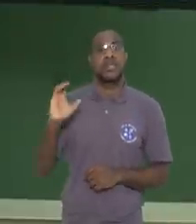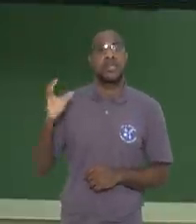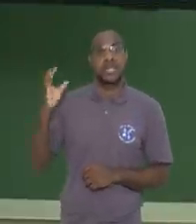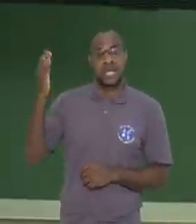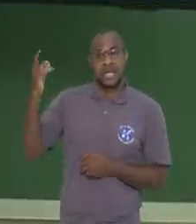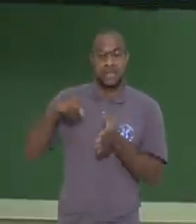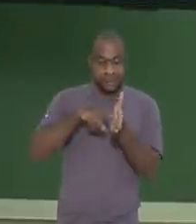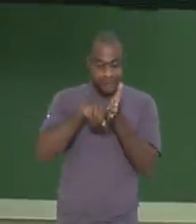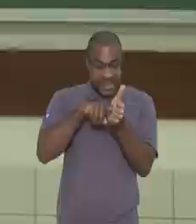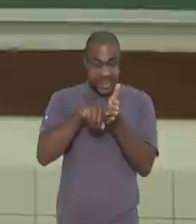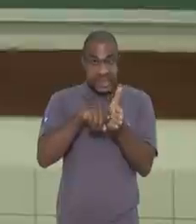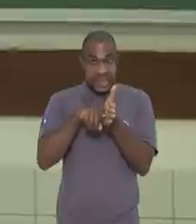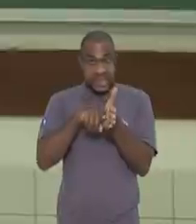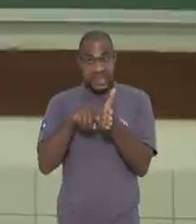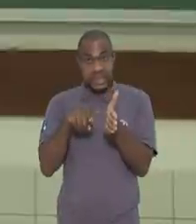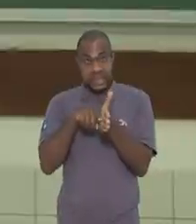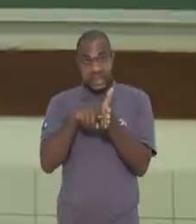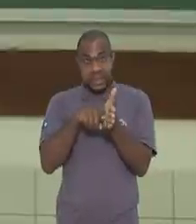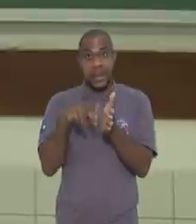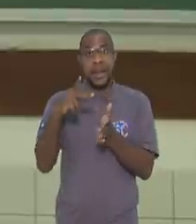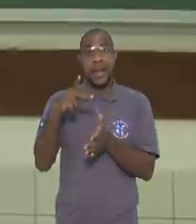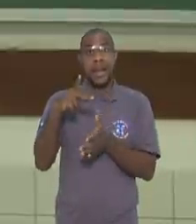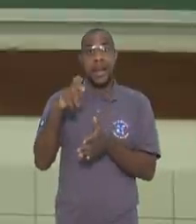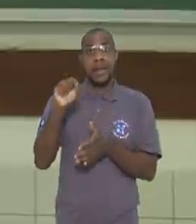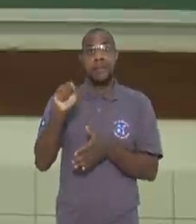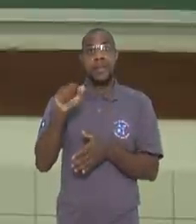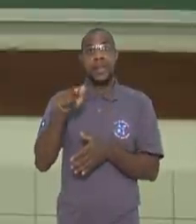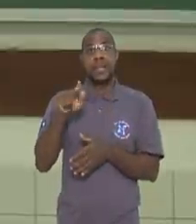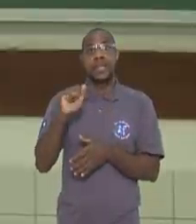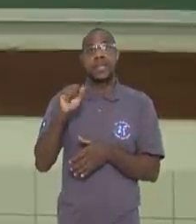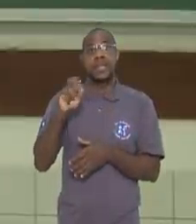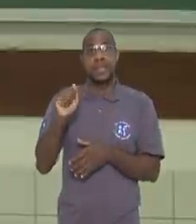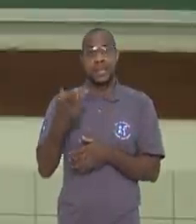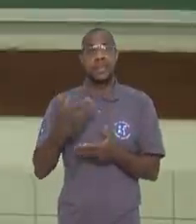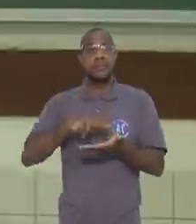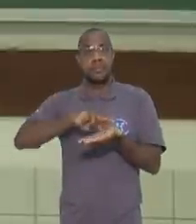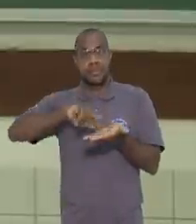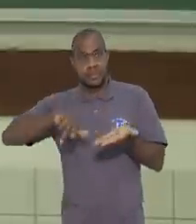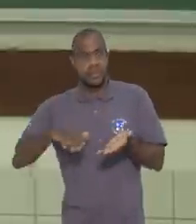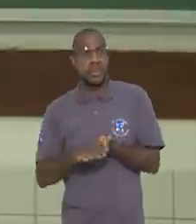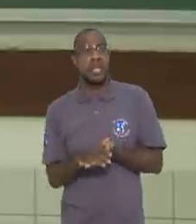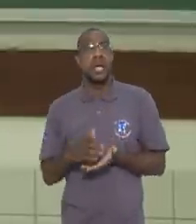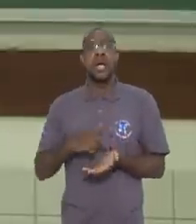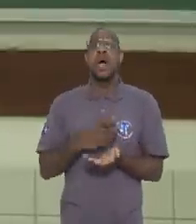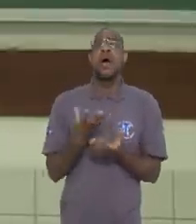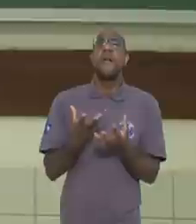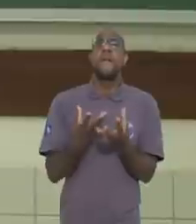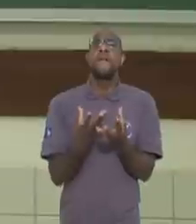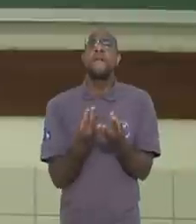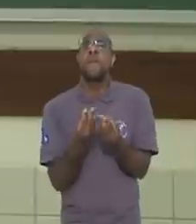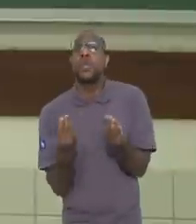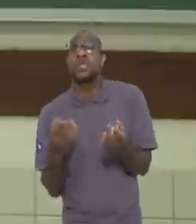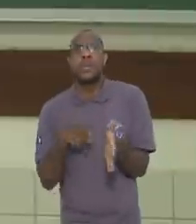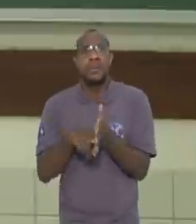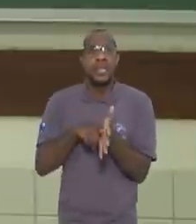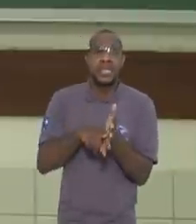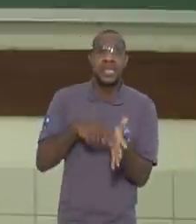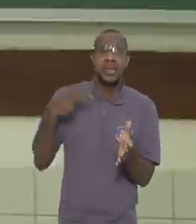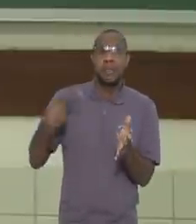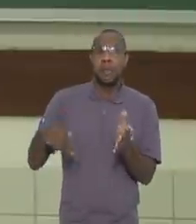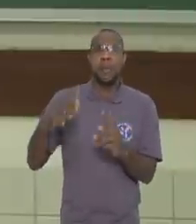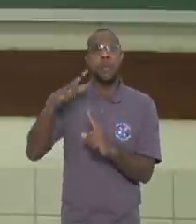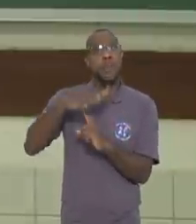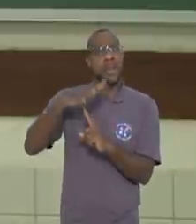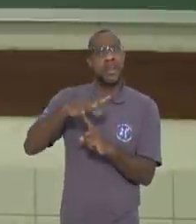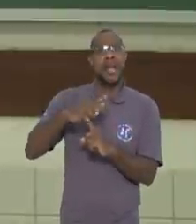da pesquisa, inclusive aqui no Brasil. E a gente ficou com orgulho das nossas universidades. Olha quanta pesquisa eu trouxe daqui do Paraná, inclusive, né? Quanta